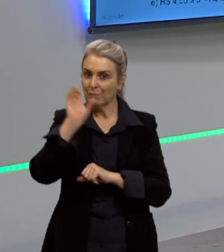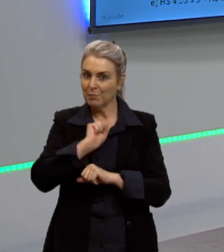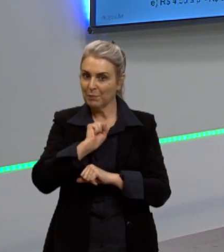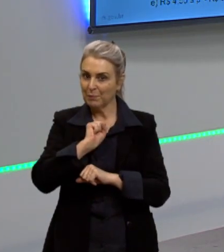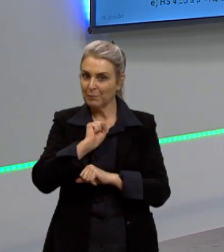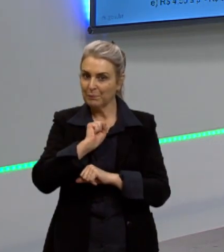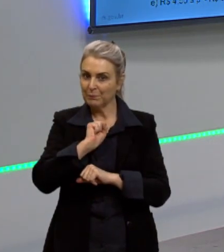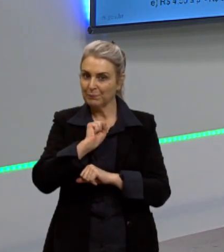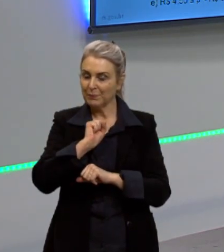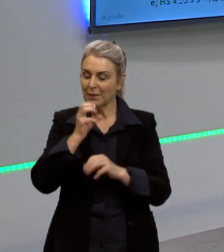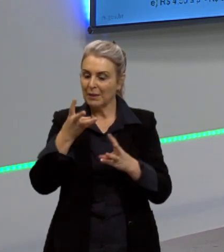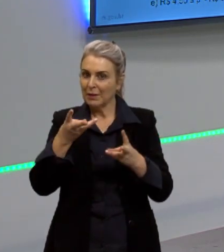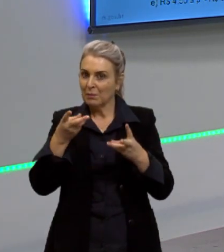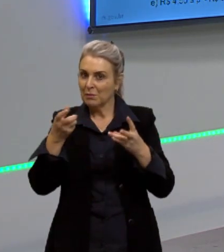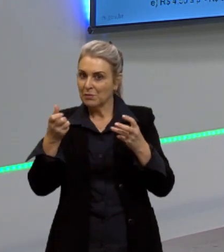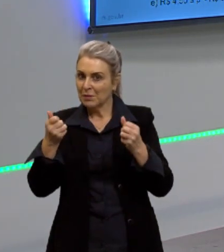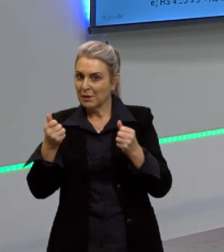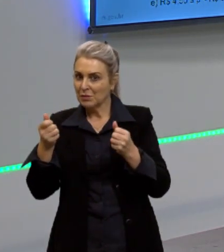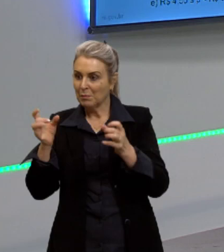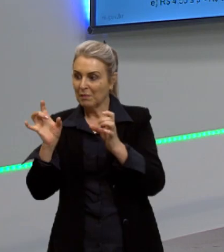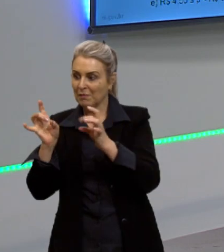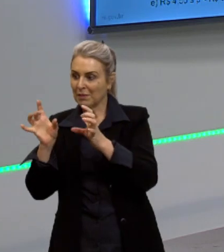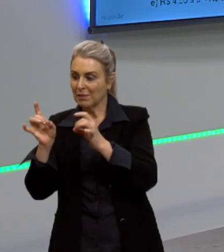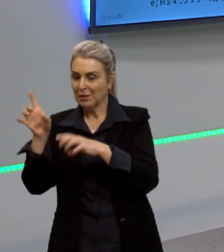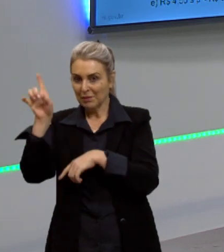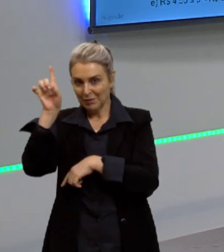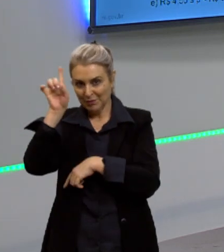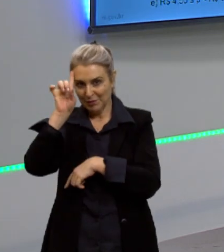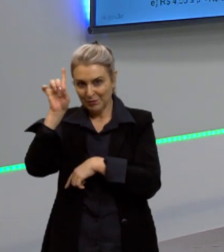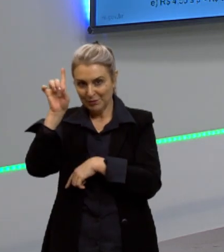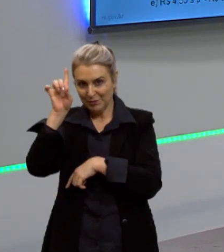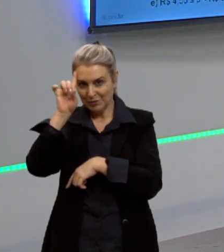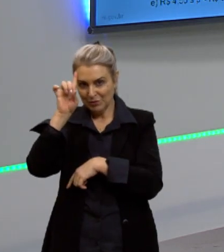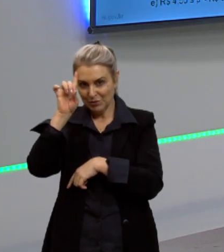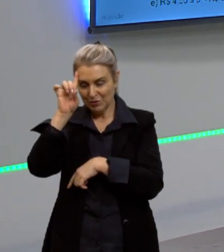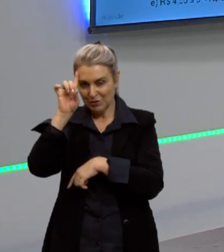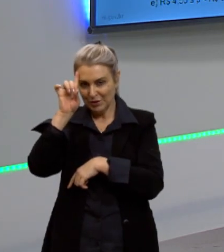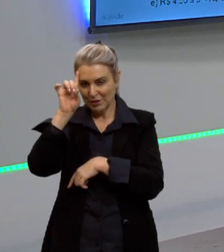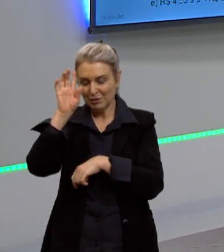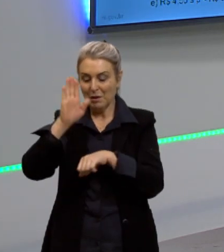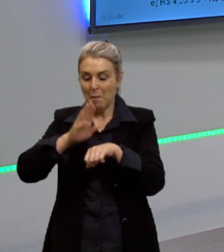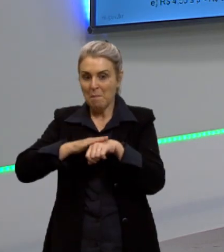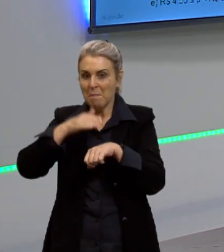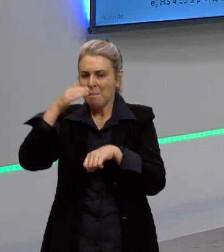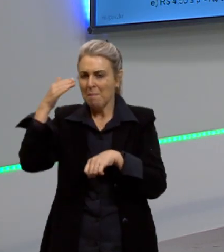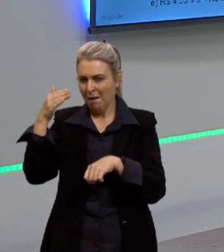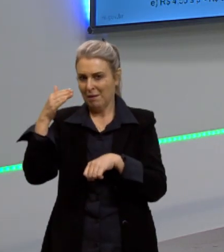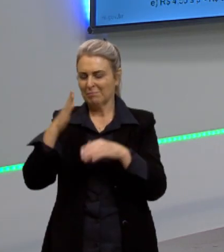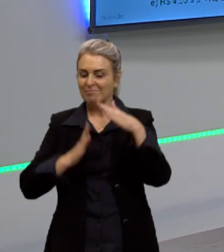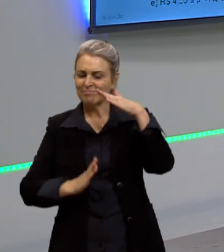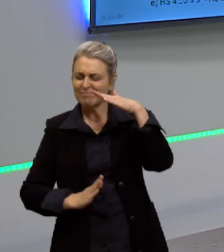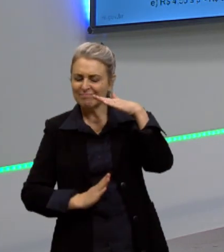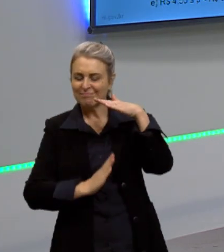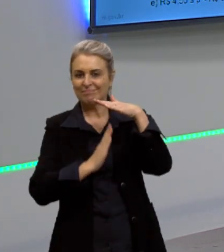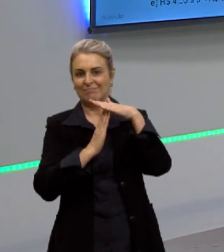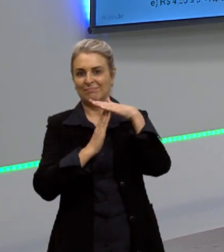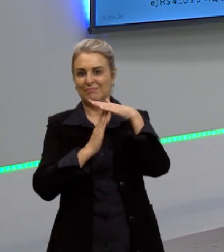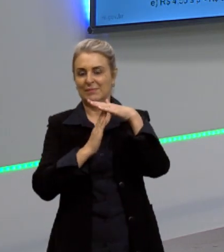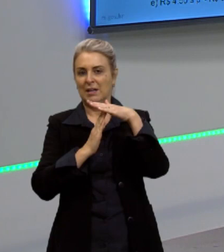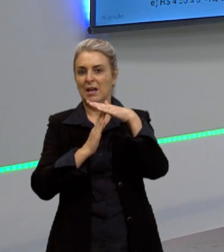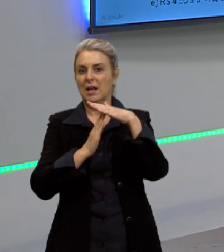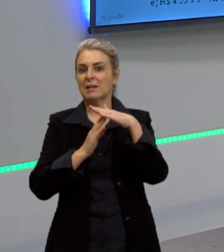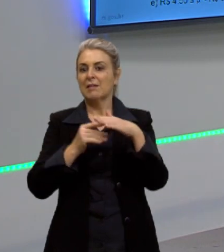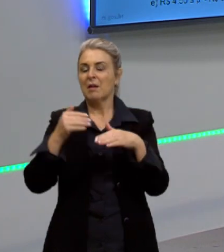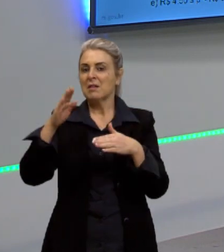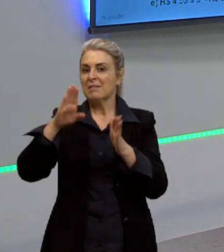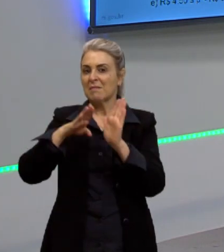a quantidade a ser vendida diariamente seja a maior possível, sem diminuir a média